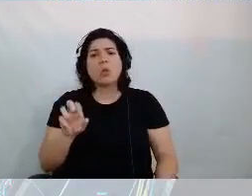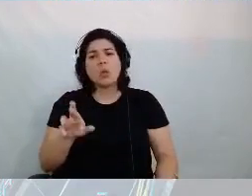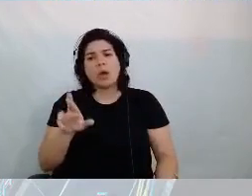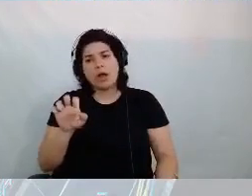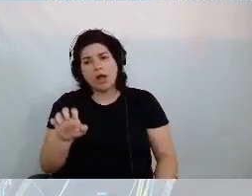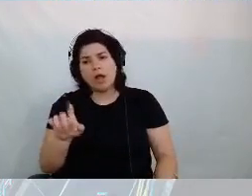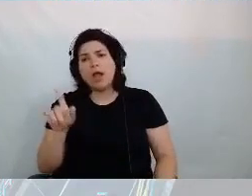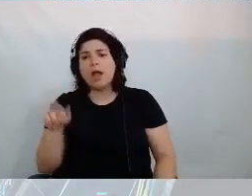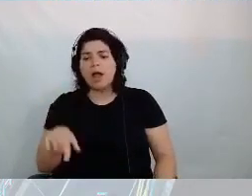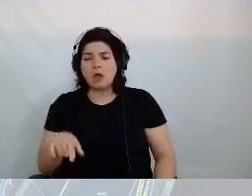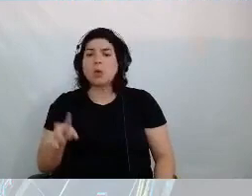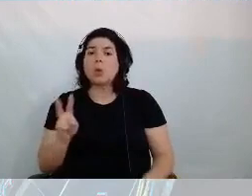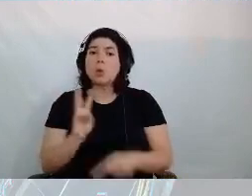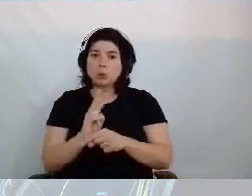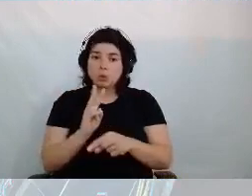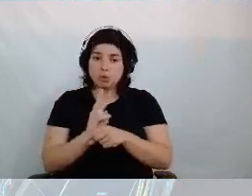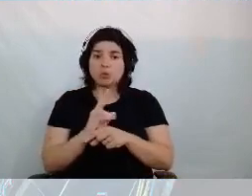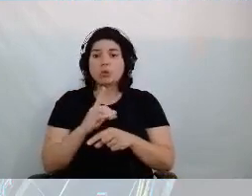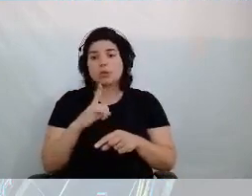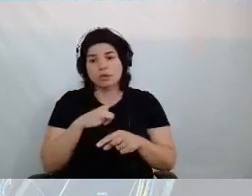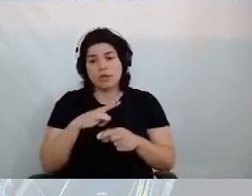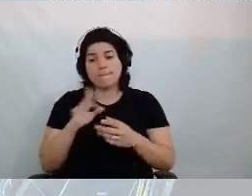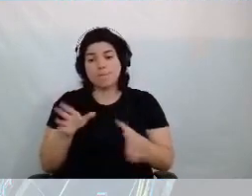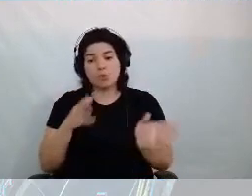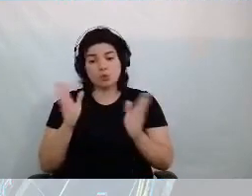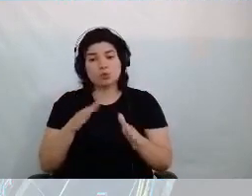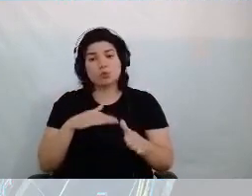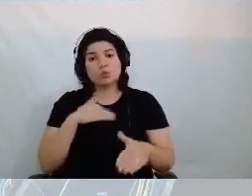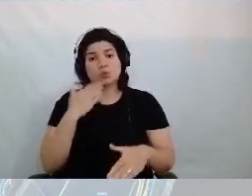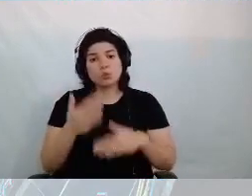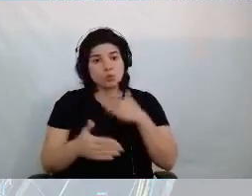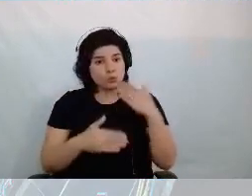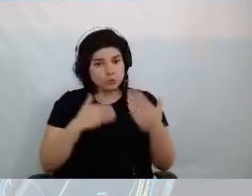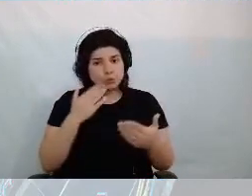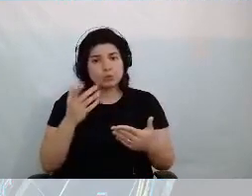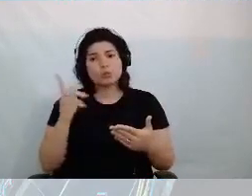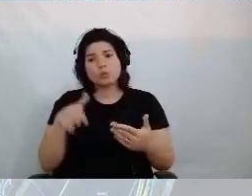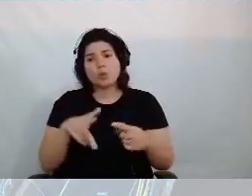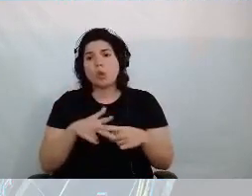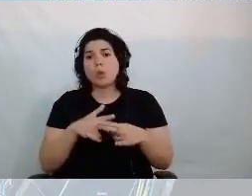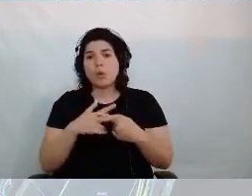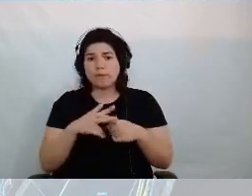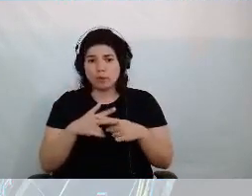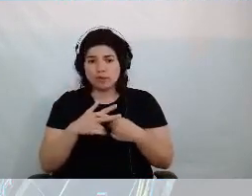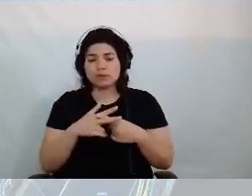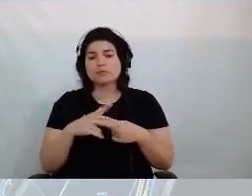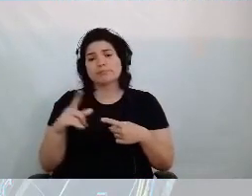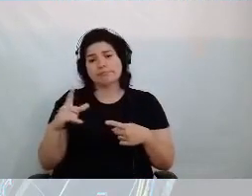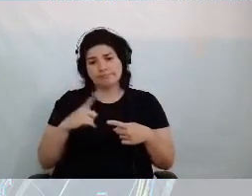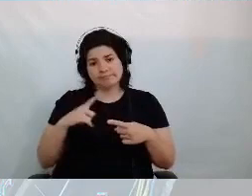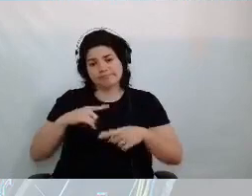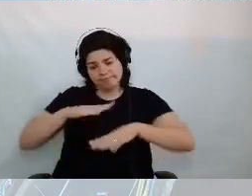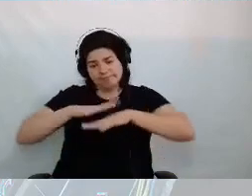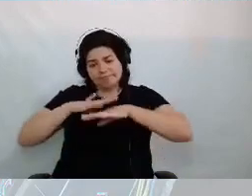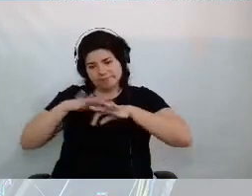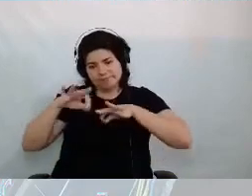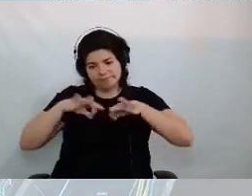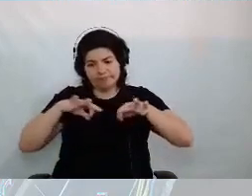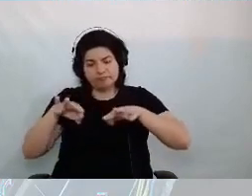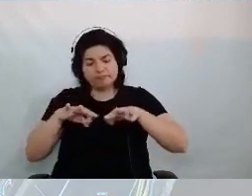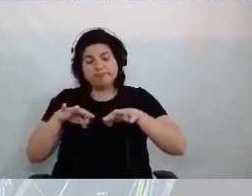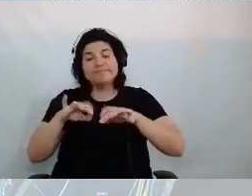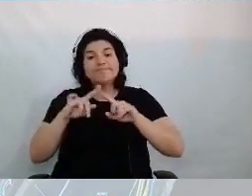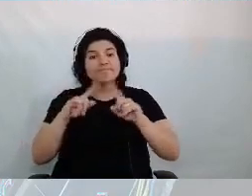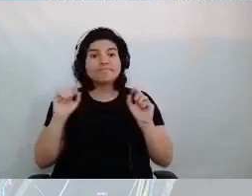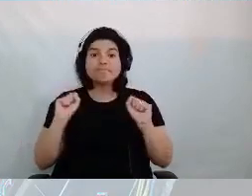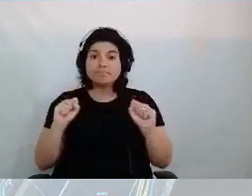quando isso foi para a produção, ele não aguentou com aquela configuração que a gente determinou, mas pode ser também